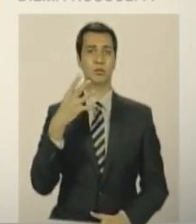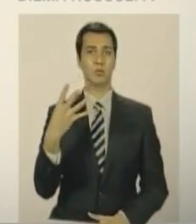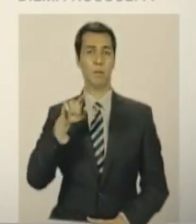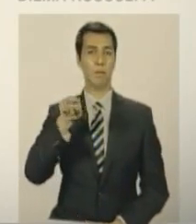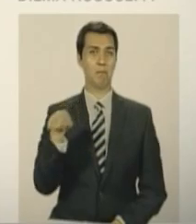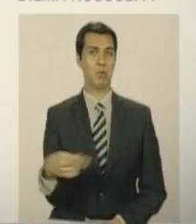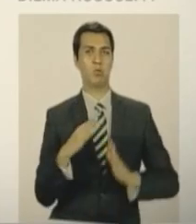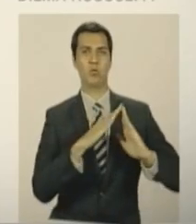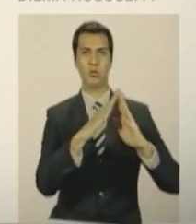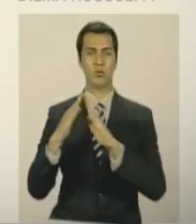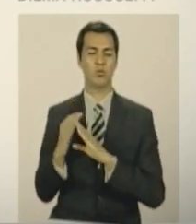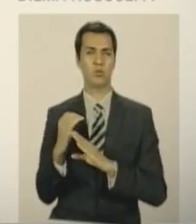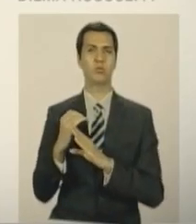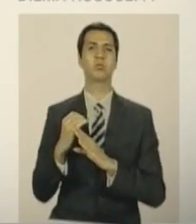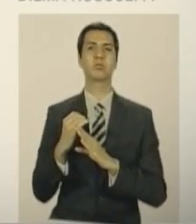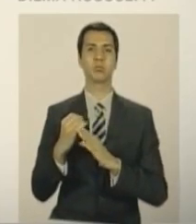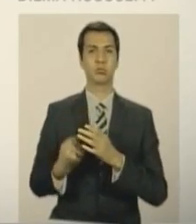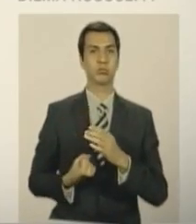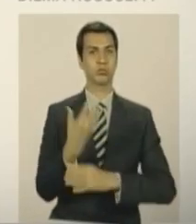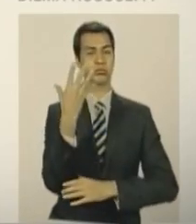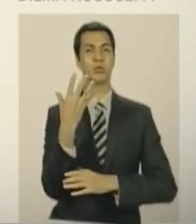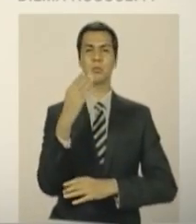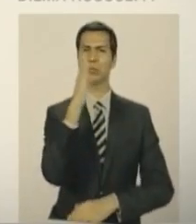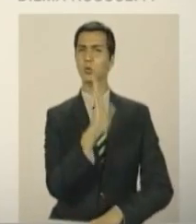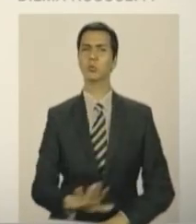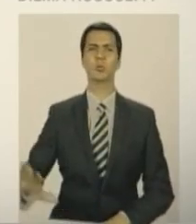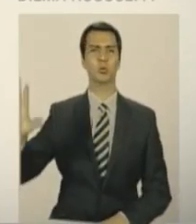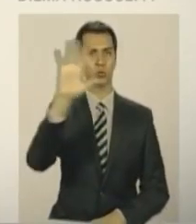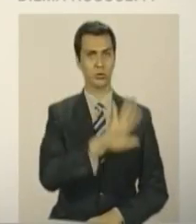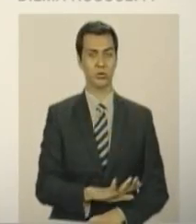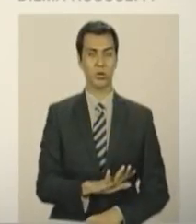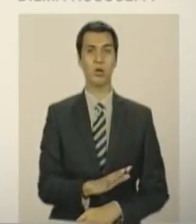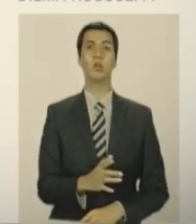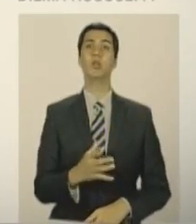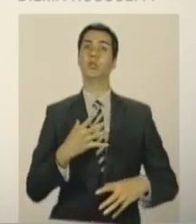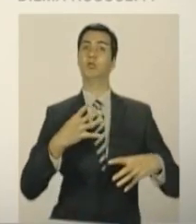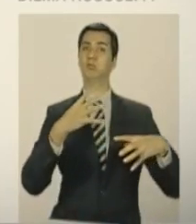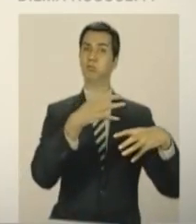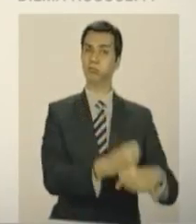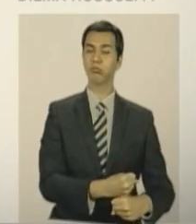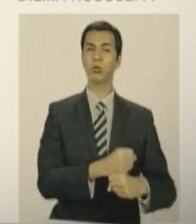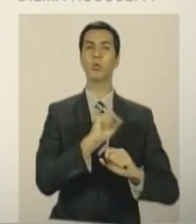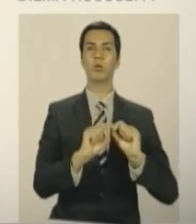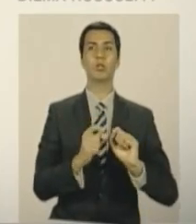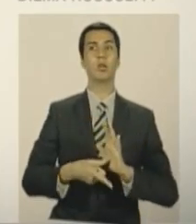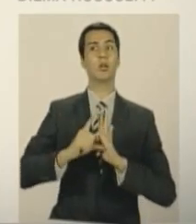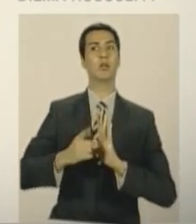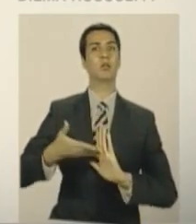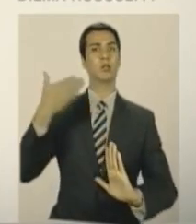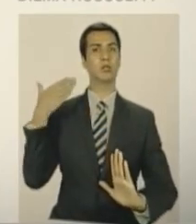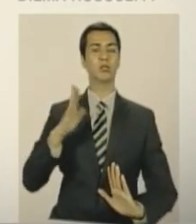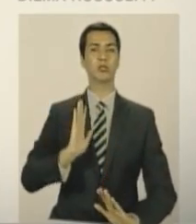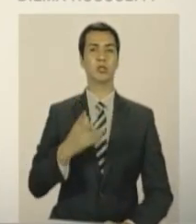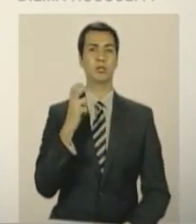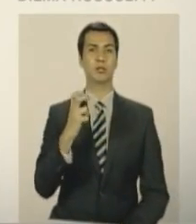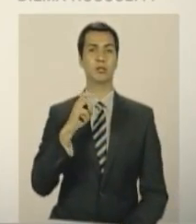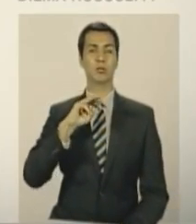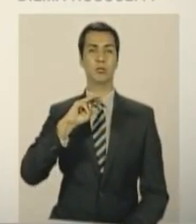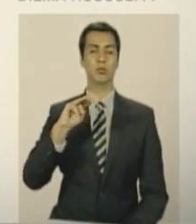moradias em todo o Brasil. Esse número se soma a 1.5.000 casas e apartamentos